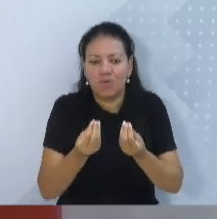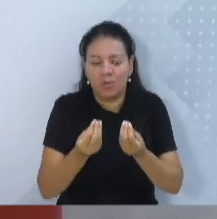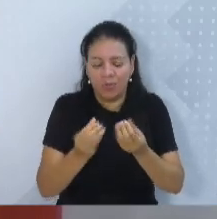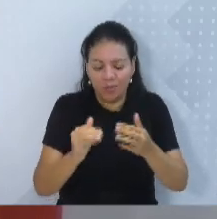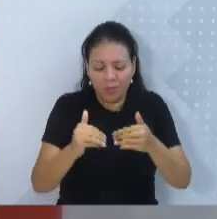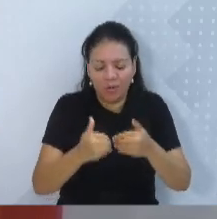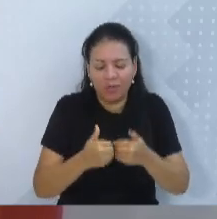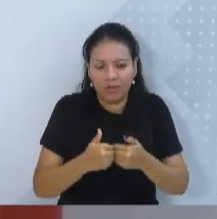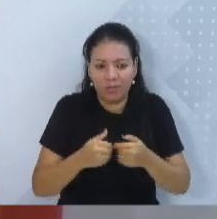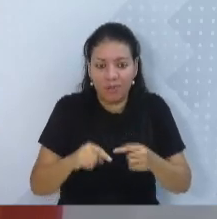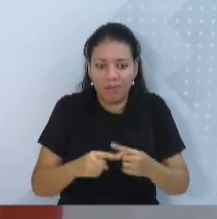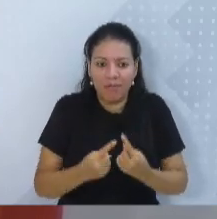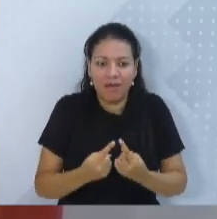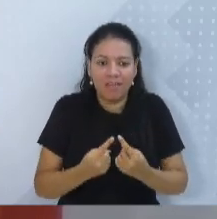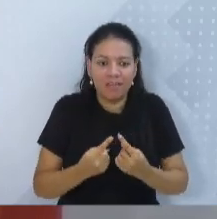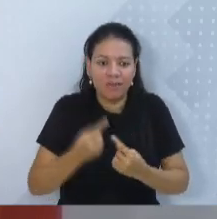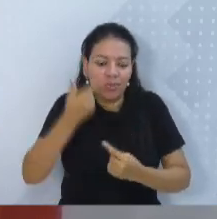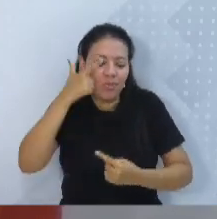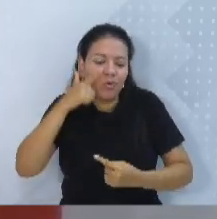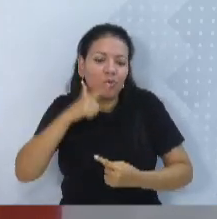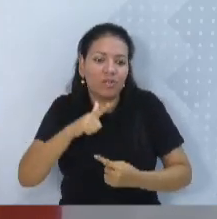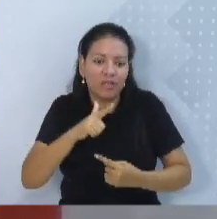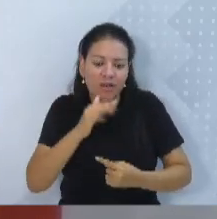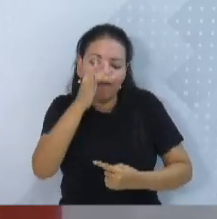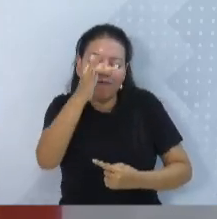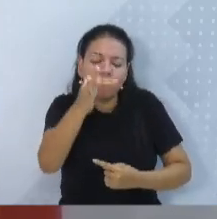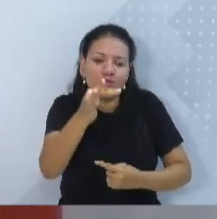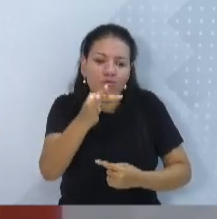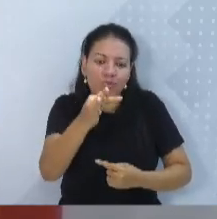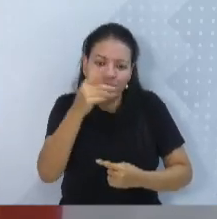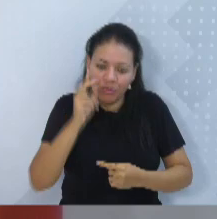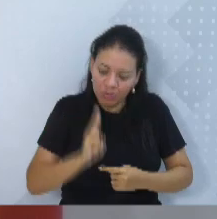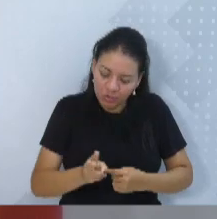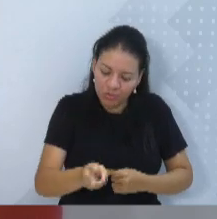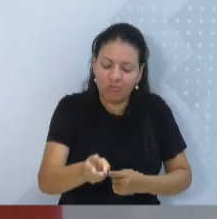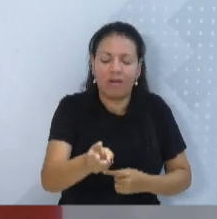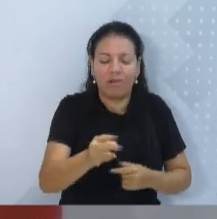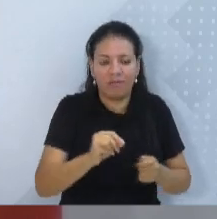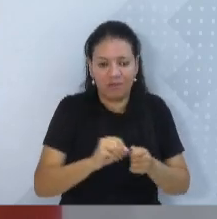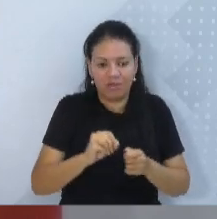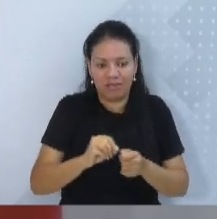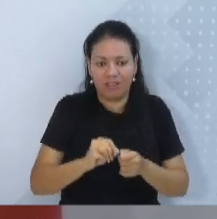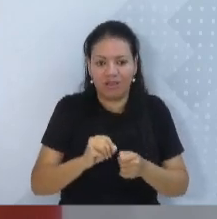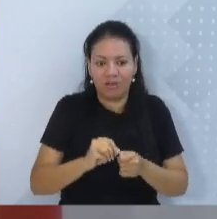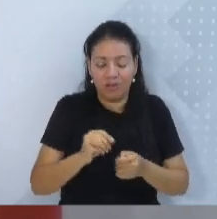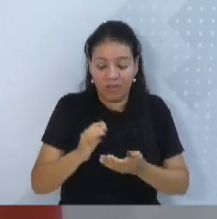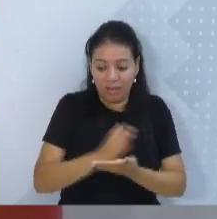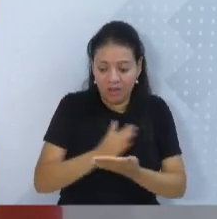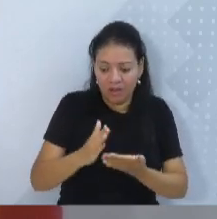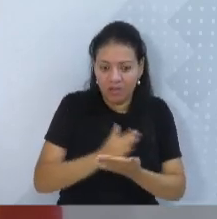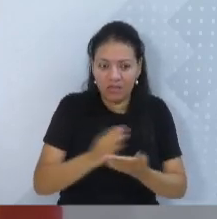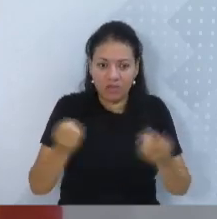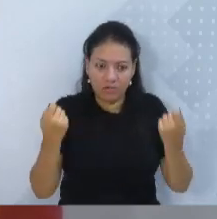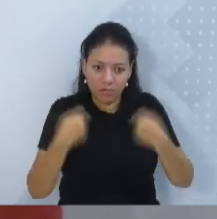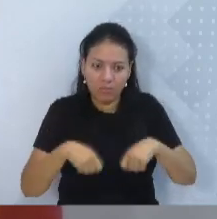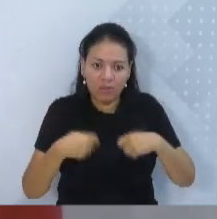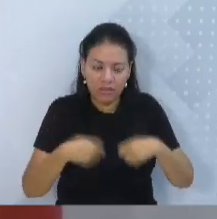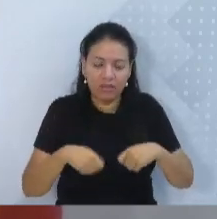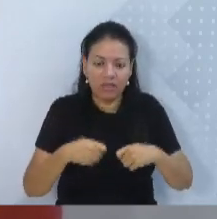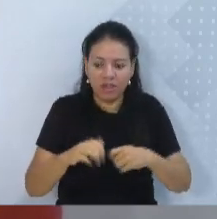autismo mas pelo que você pode fazer e deve fazer eu me lembro que por várias vezes eu precisei